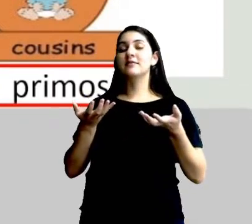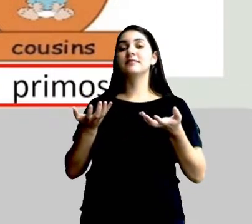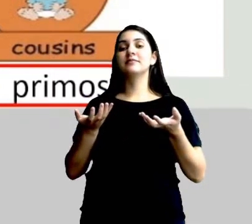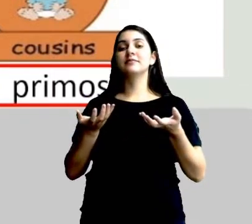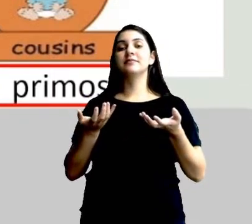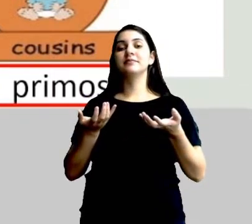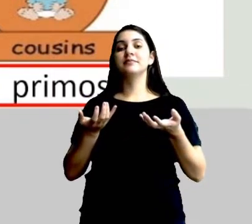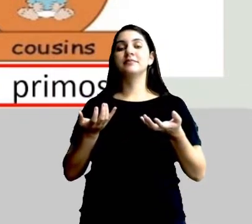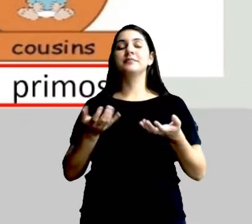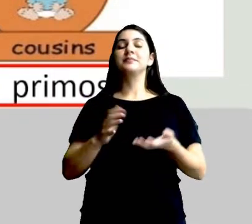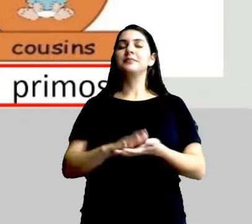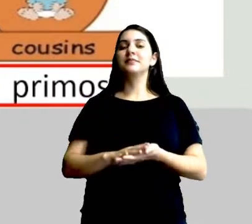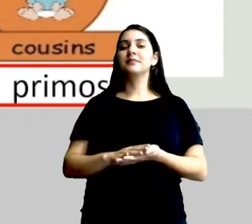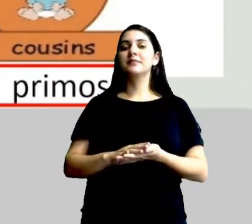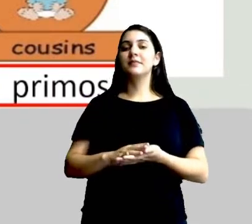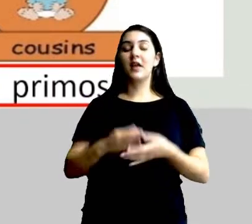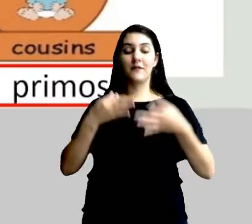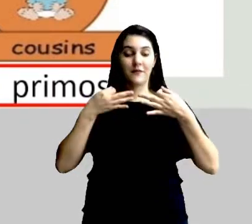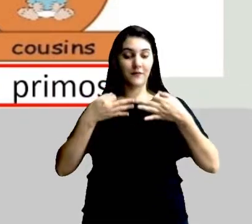requer